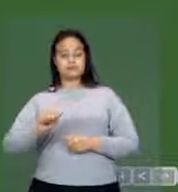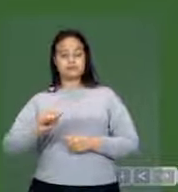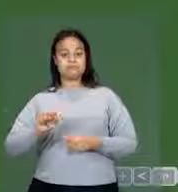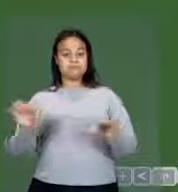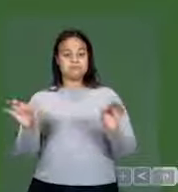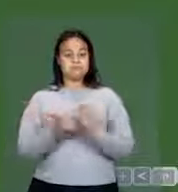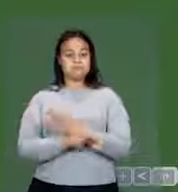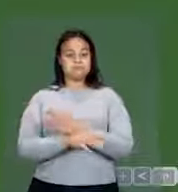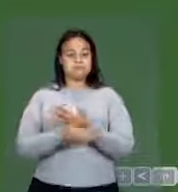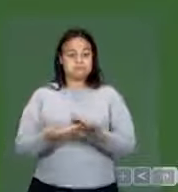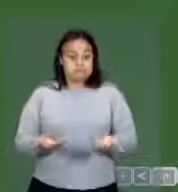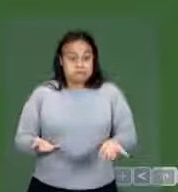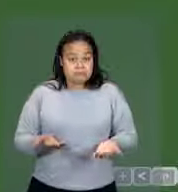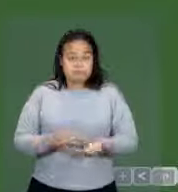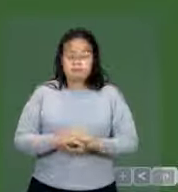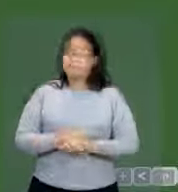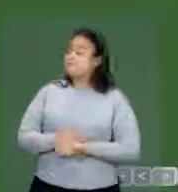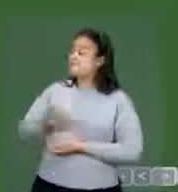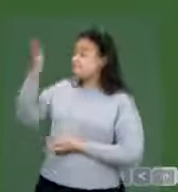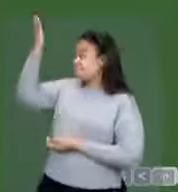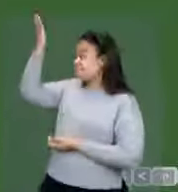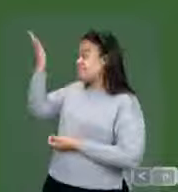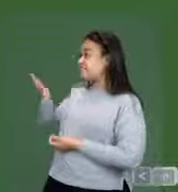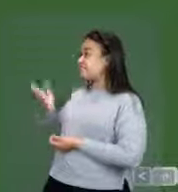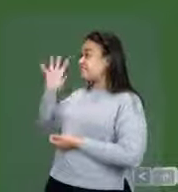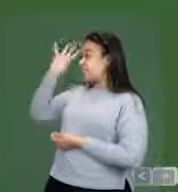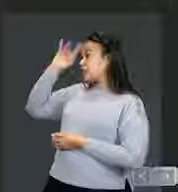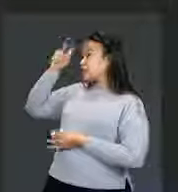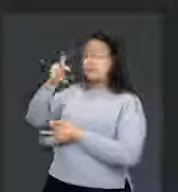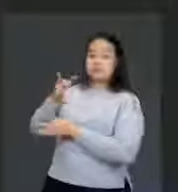Pronto. Está aí resolvido.